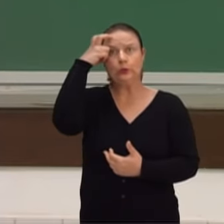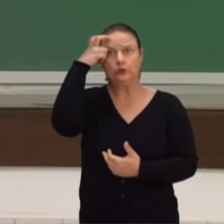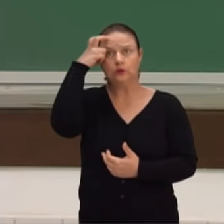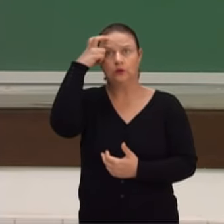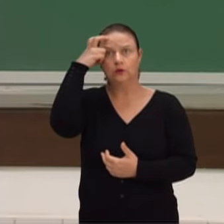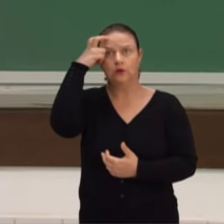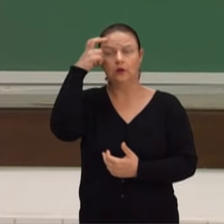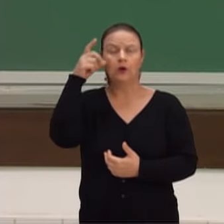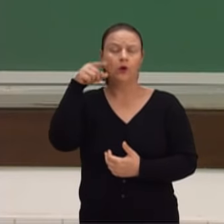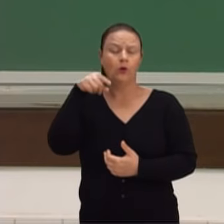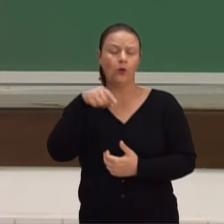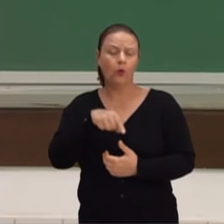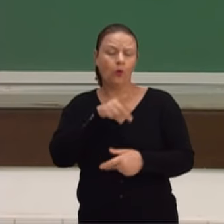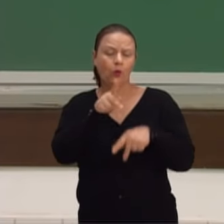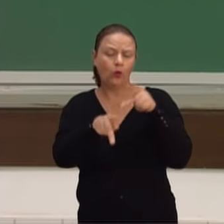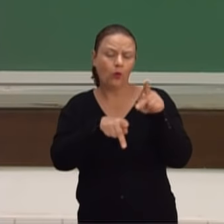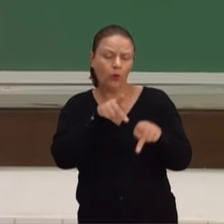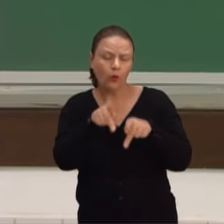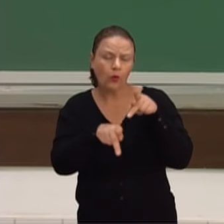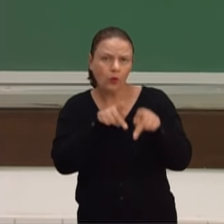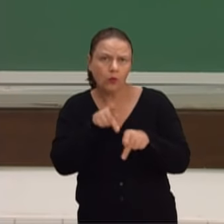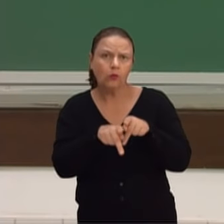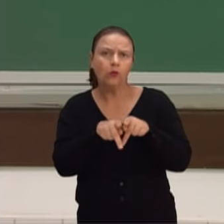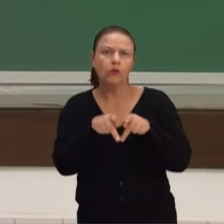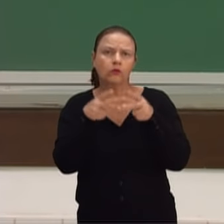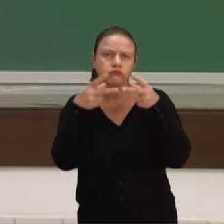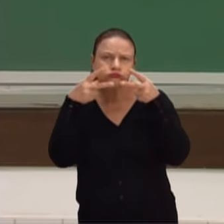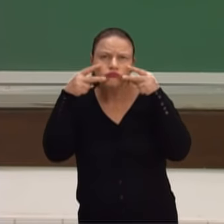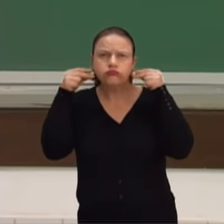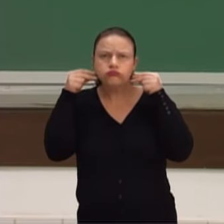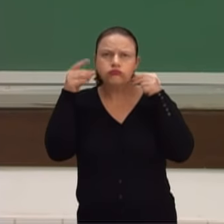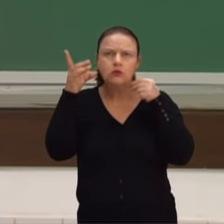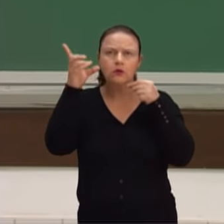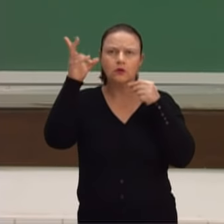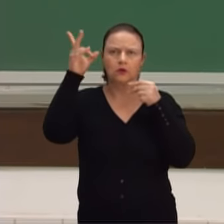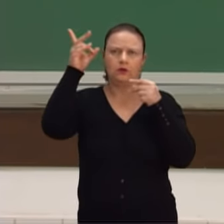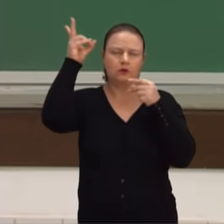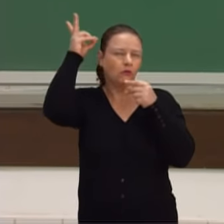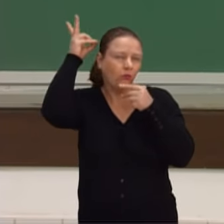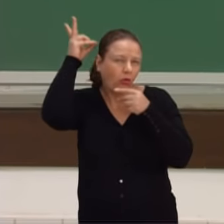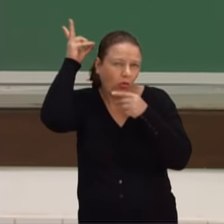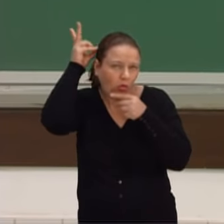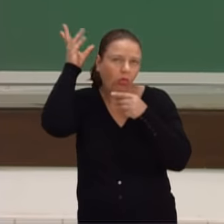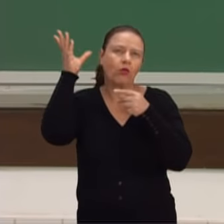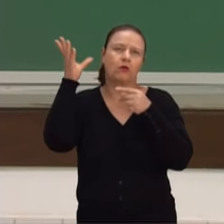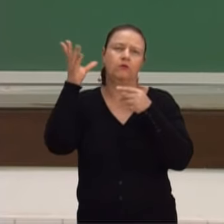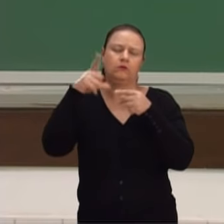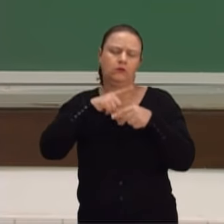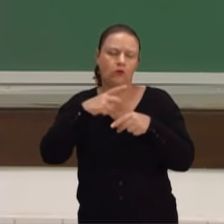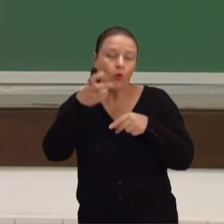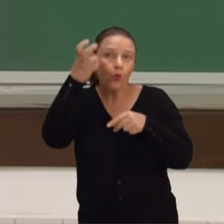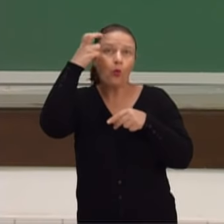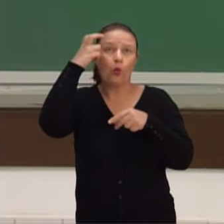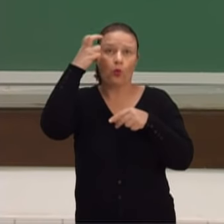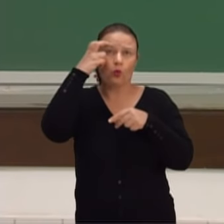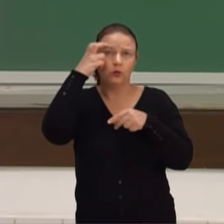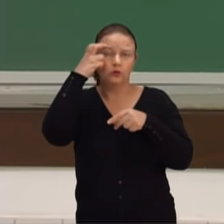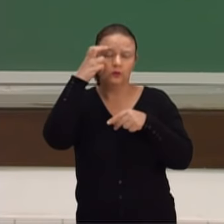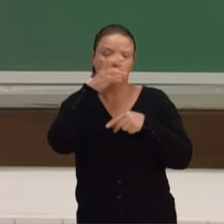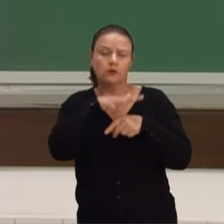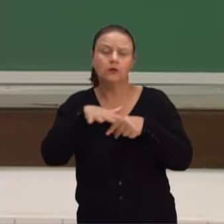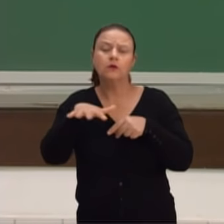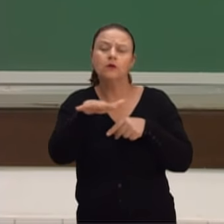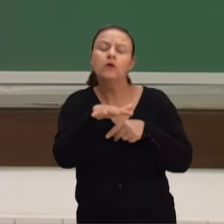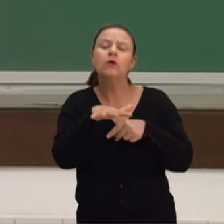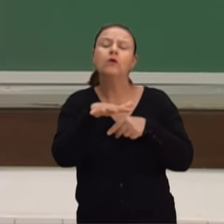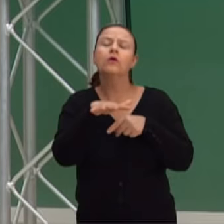esse primeiro escravo, tinha uma questão cultural nos indígenas brasileiros. A maioria dos indígenas